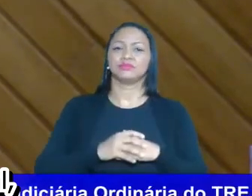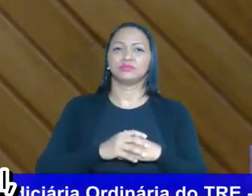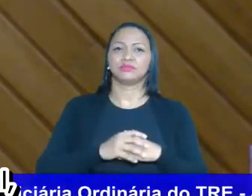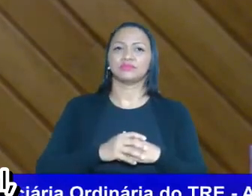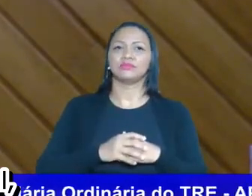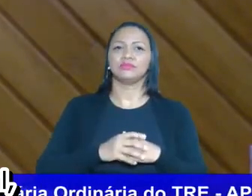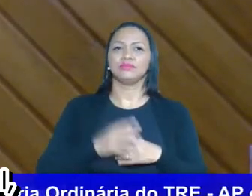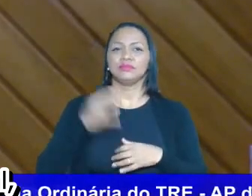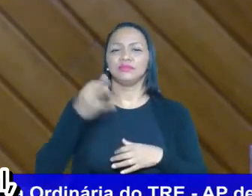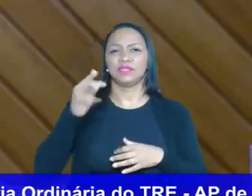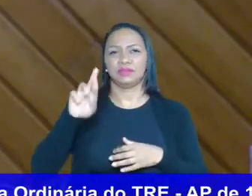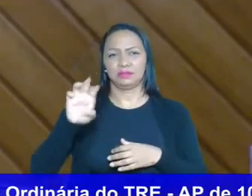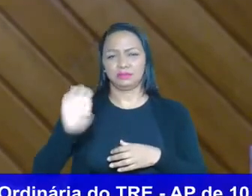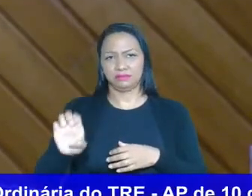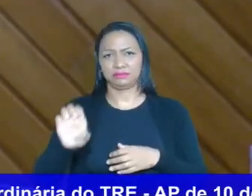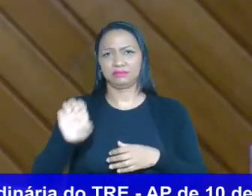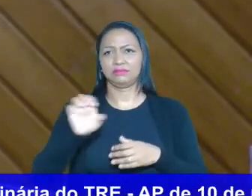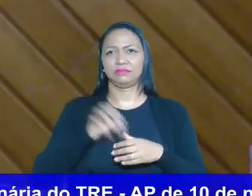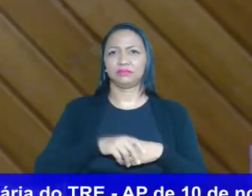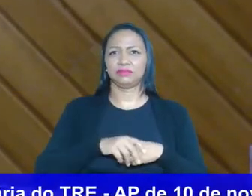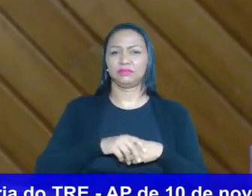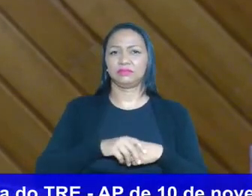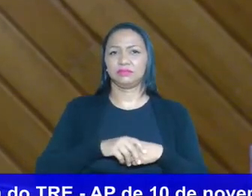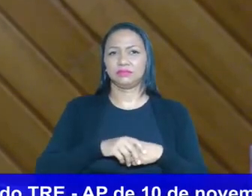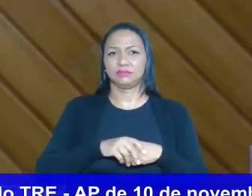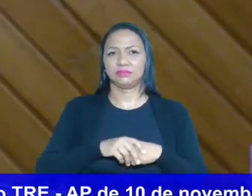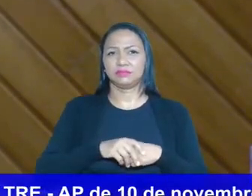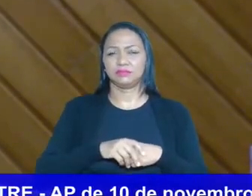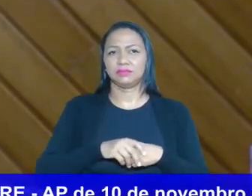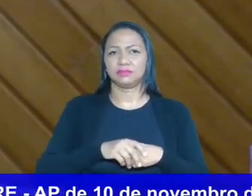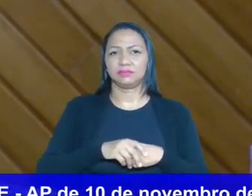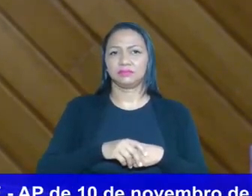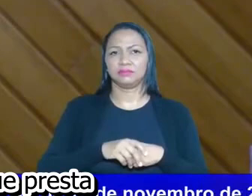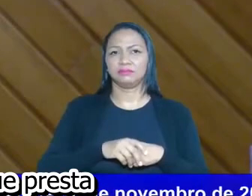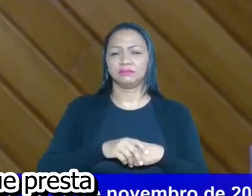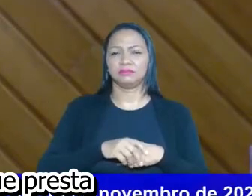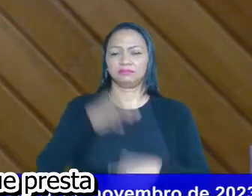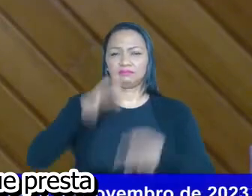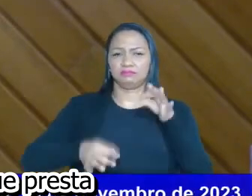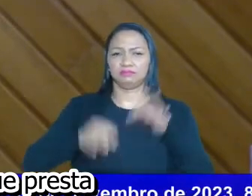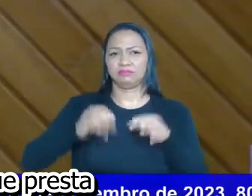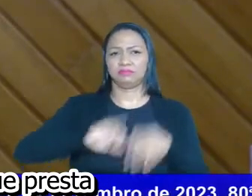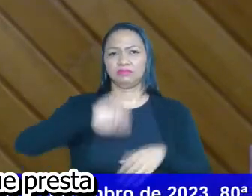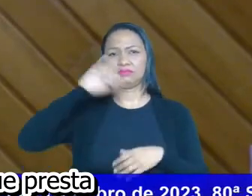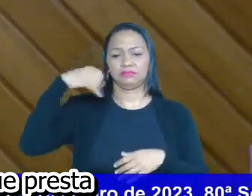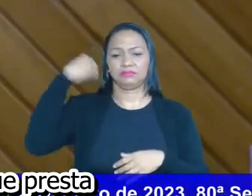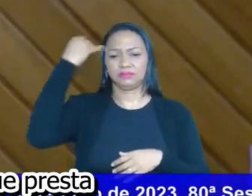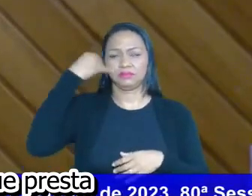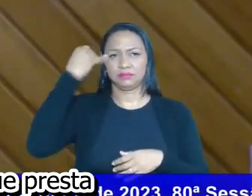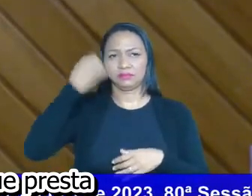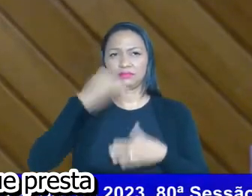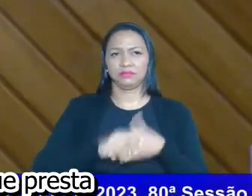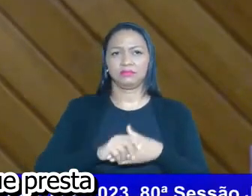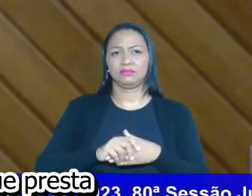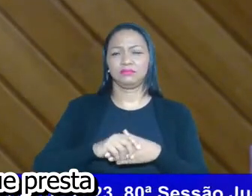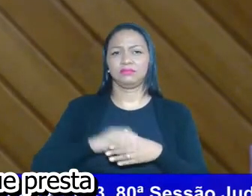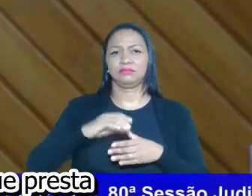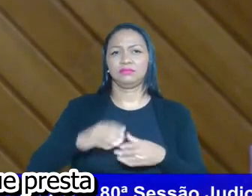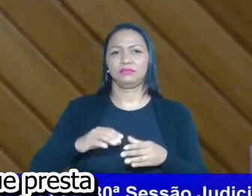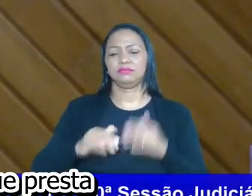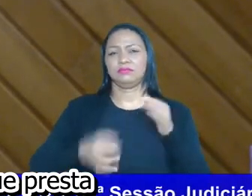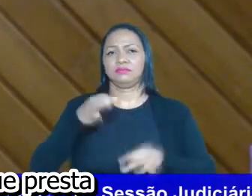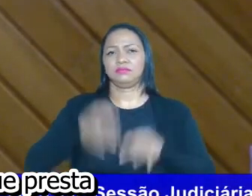Tribunal Regional Eleitoral, desembargador João Lages, excelentíssimo desembargador Carmo Antônio,